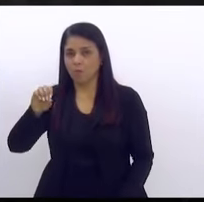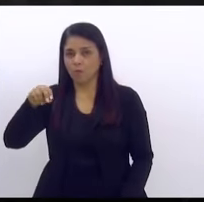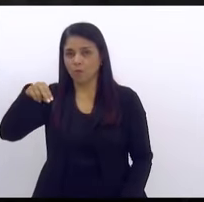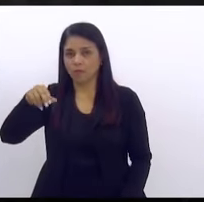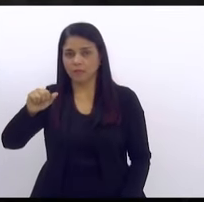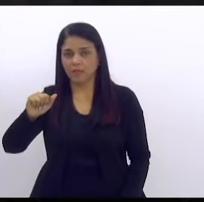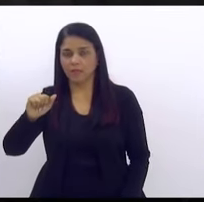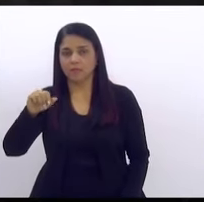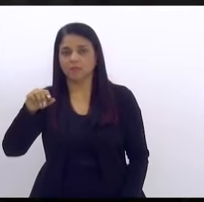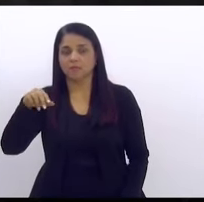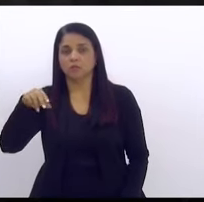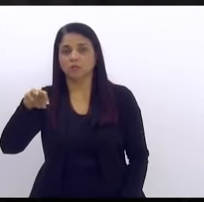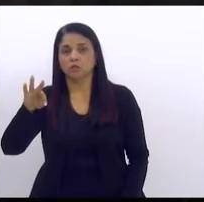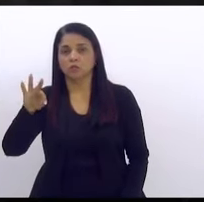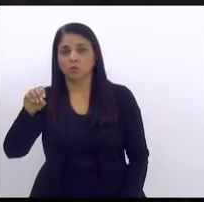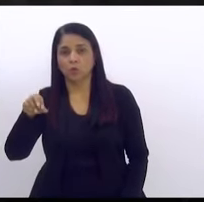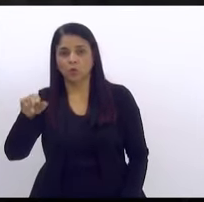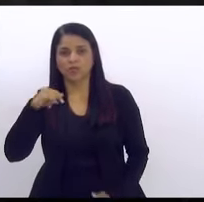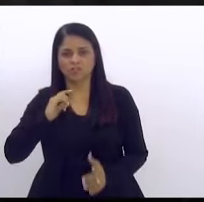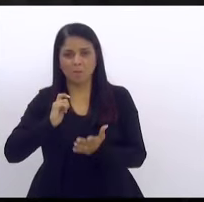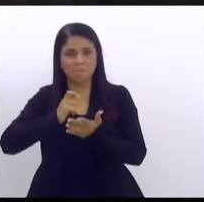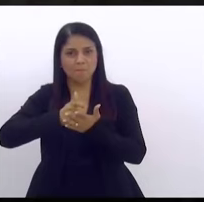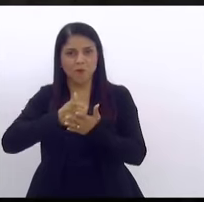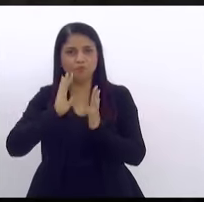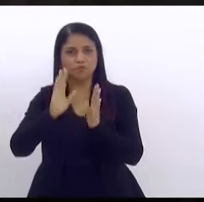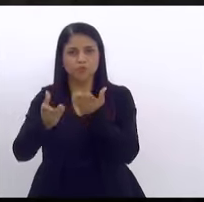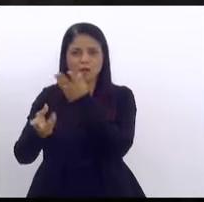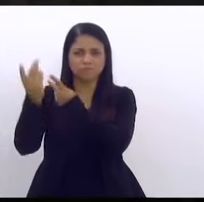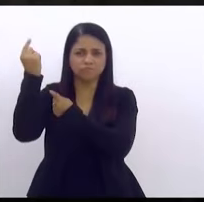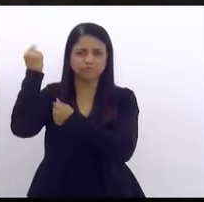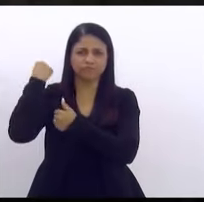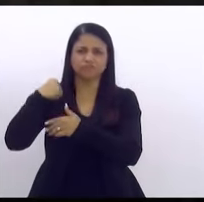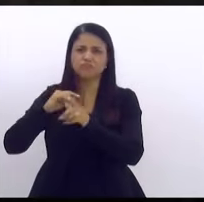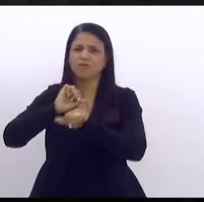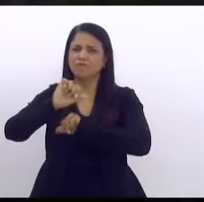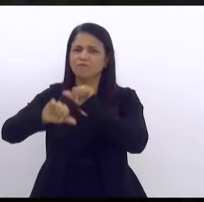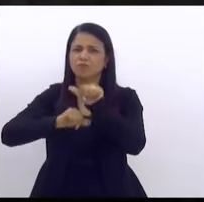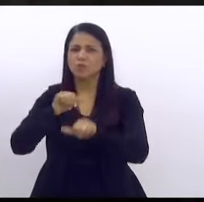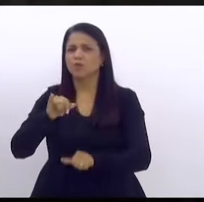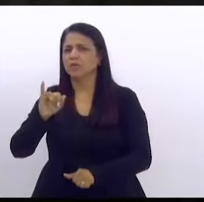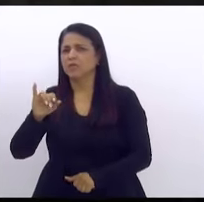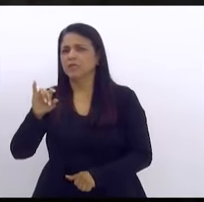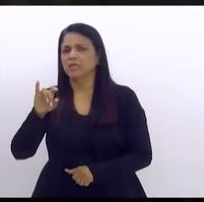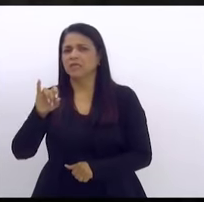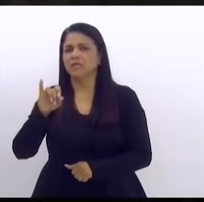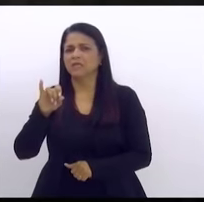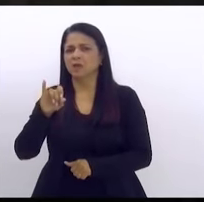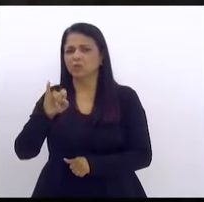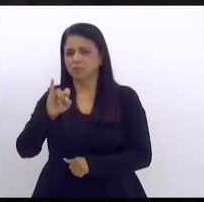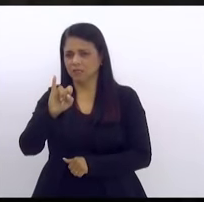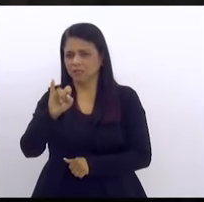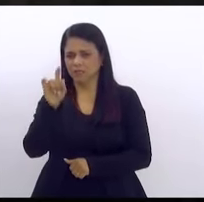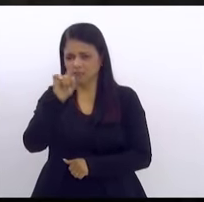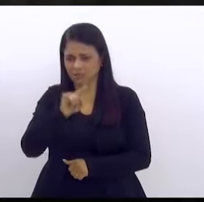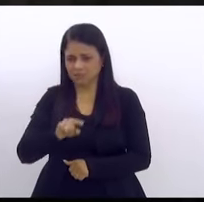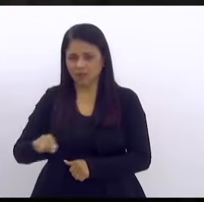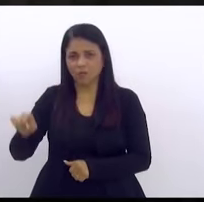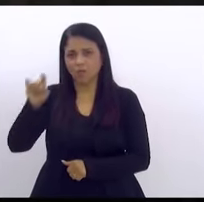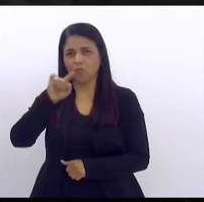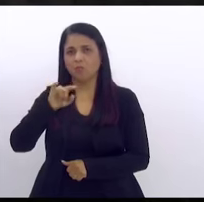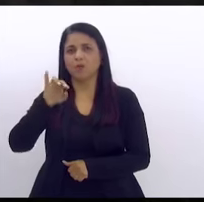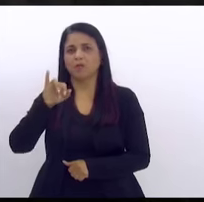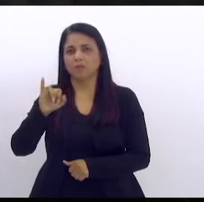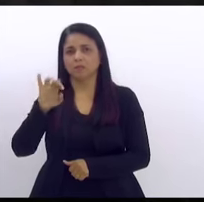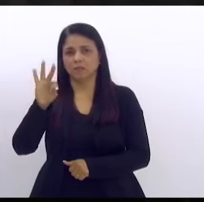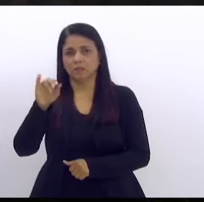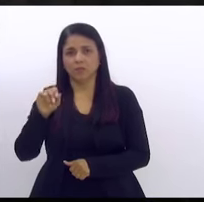paga. O banco já virou Itaú desde 1996 ou 7. E nós ainda